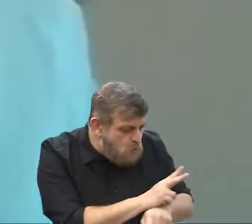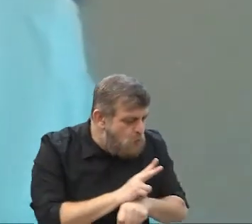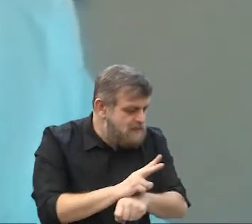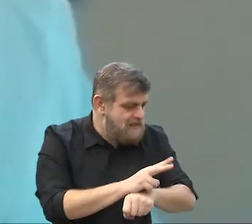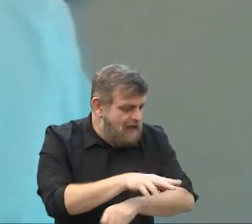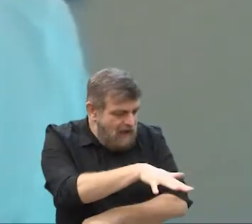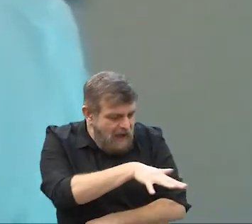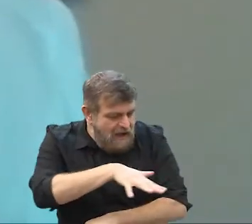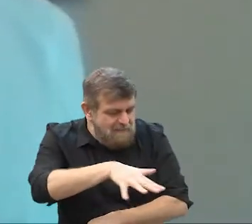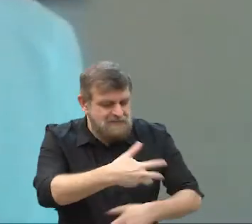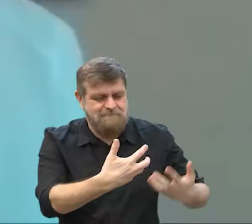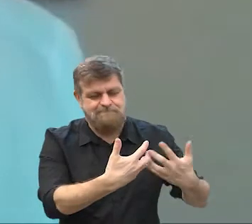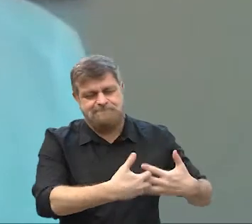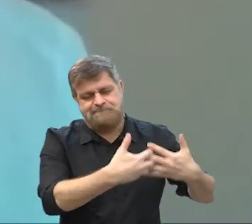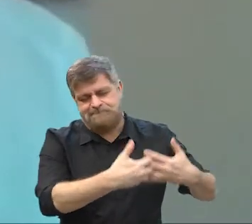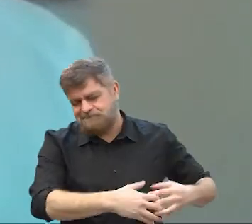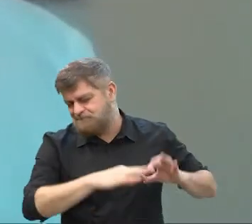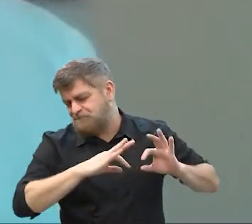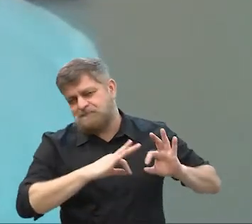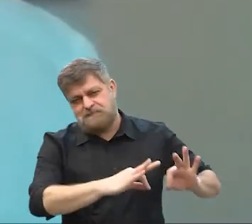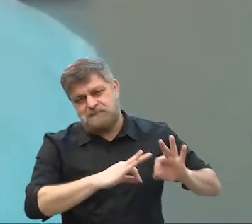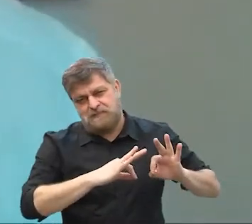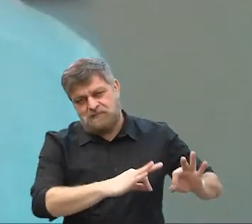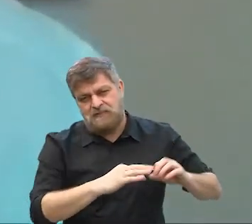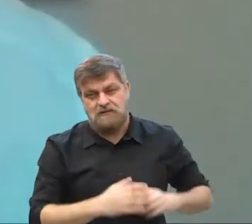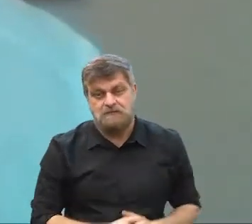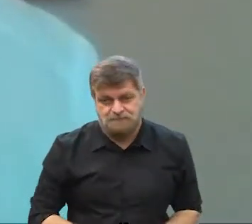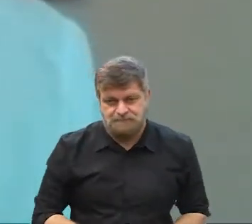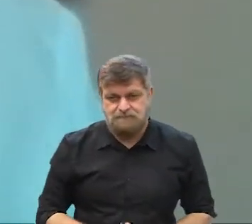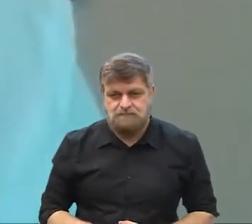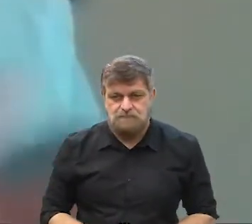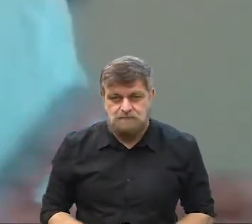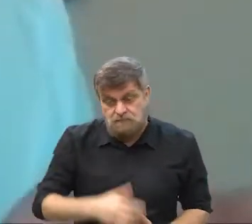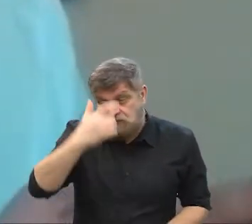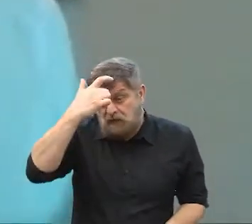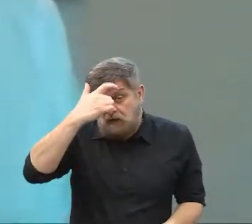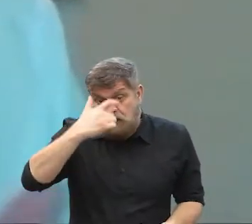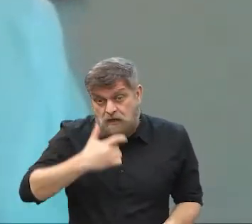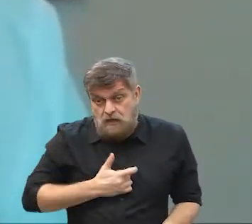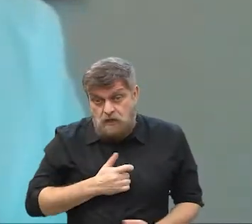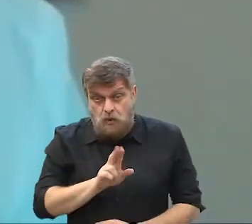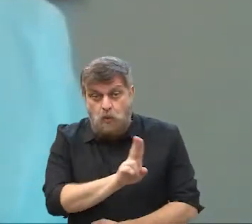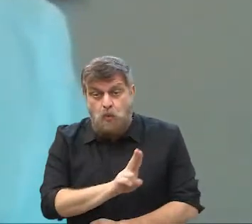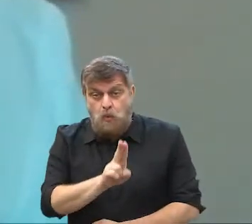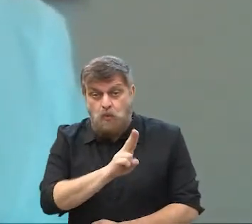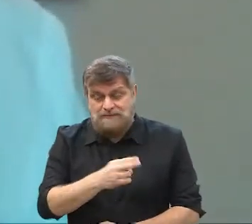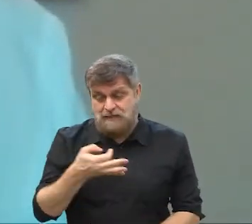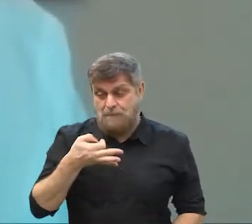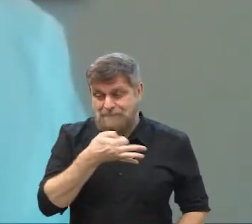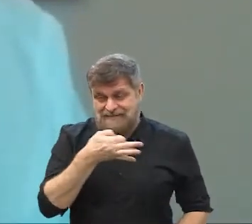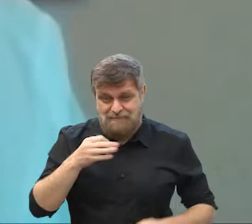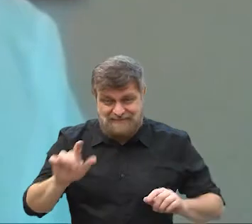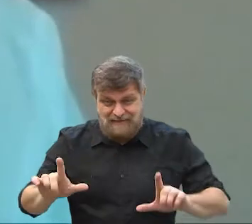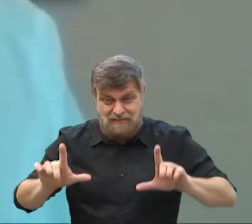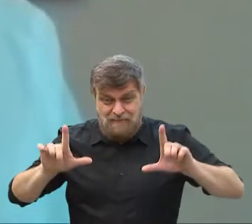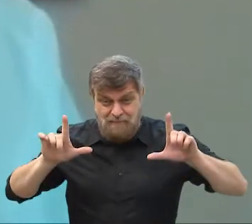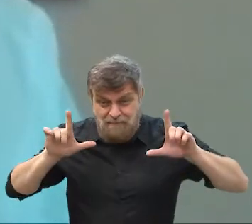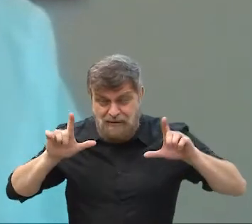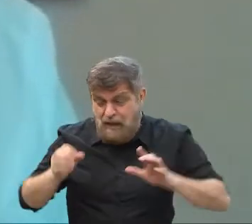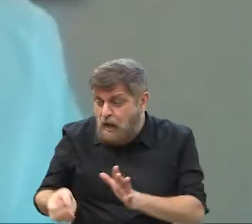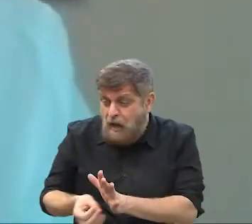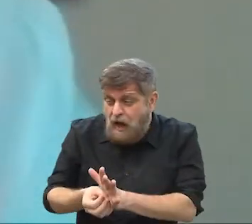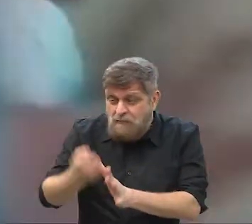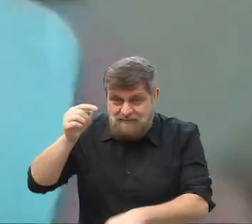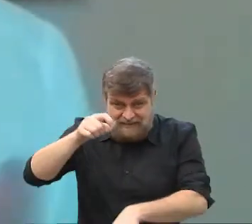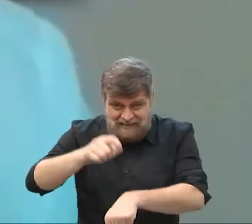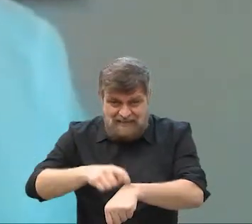manter esse tipo de equipamento público. E eu tenho usado a tribuna da Câmara muitas vezes, né,